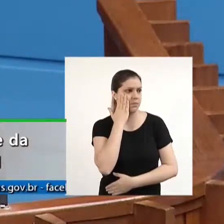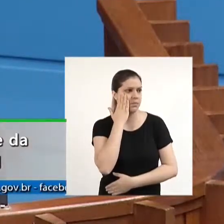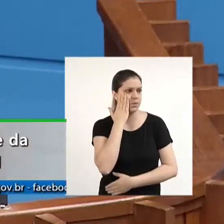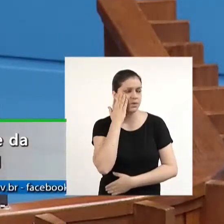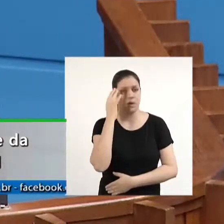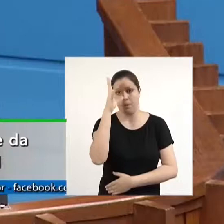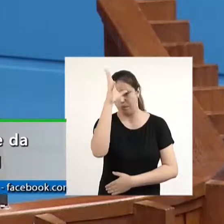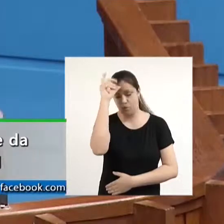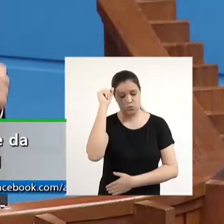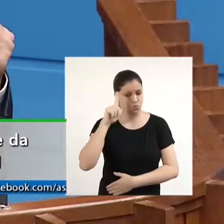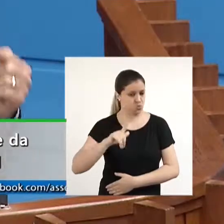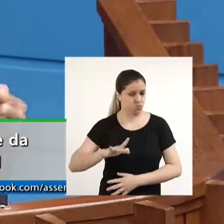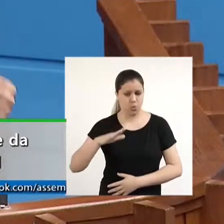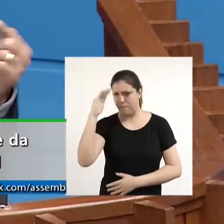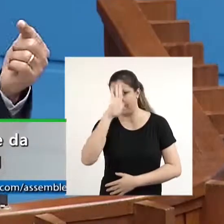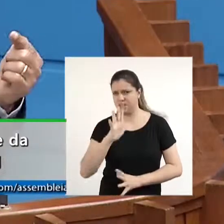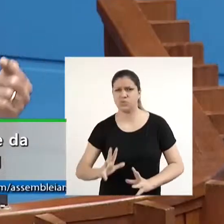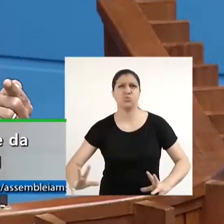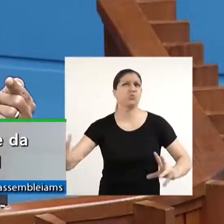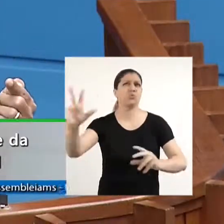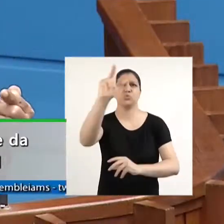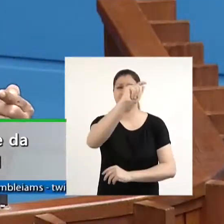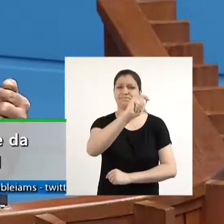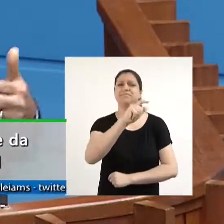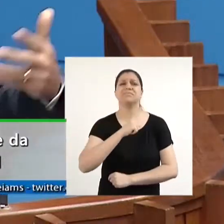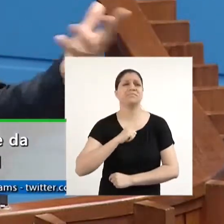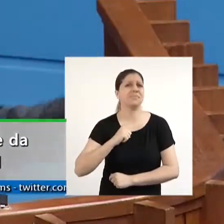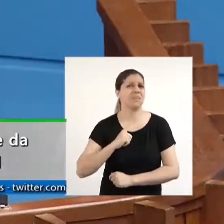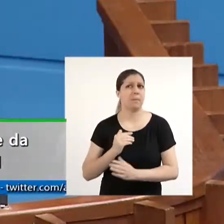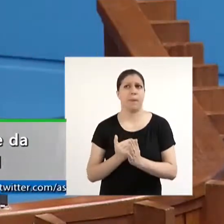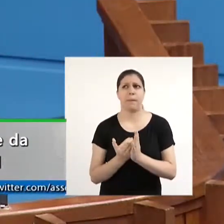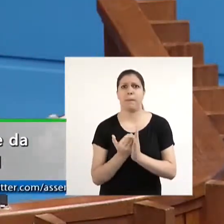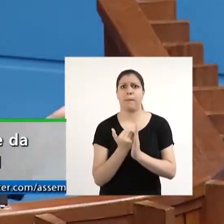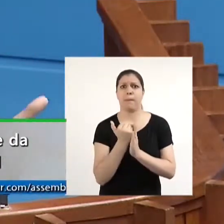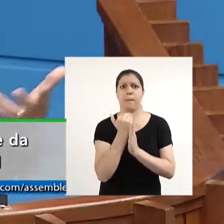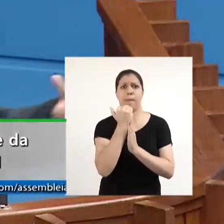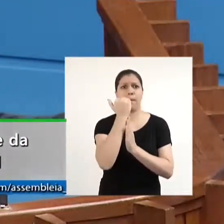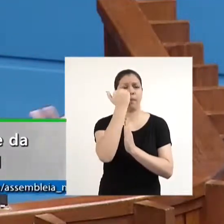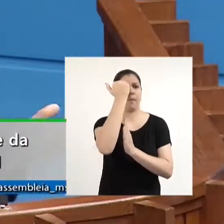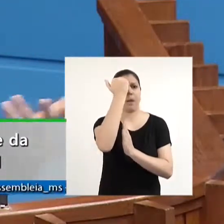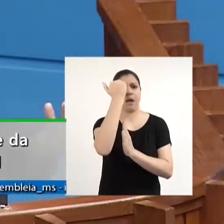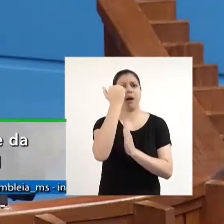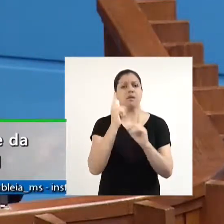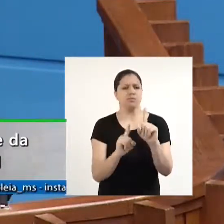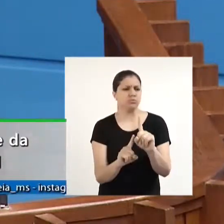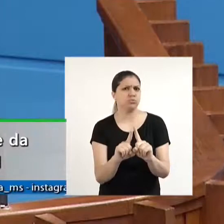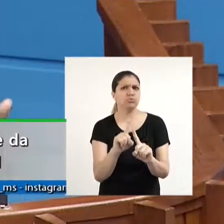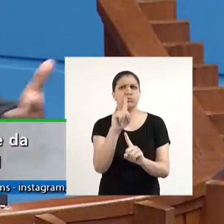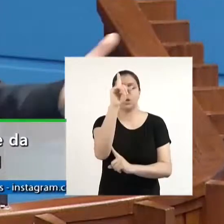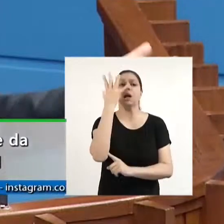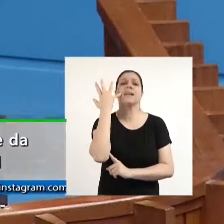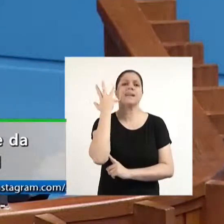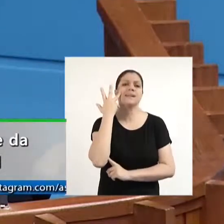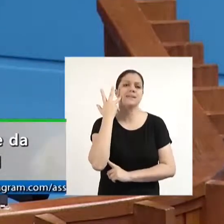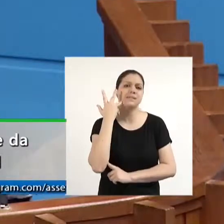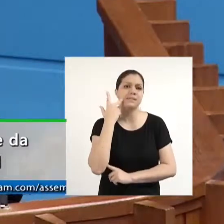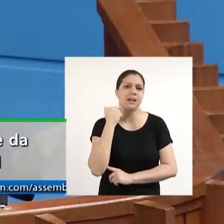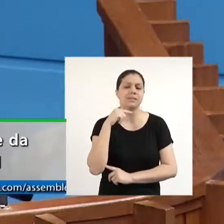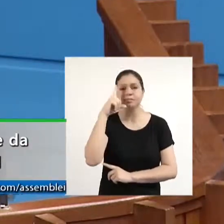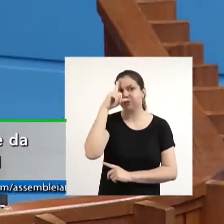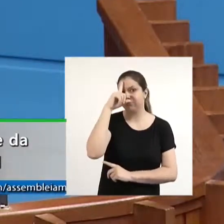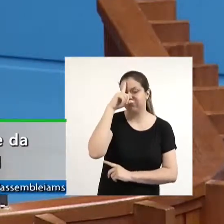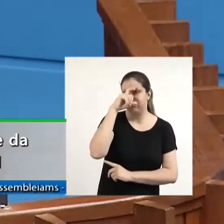e no Brasil inteiro, nós temos um alto índice de crianças que têm essa dificuldade no que diz respeito